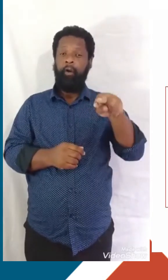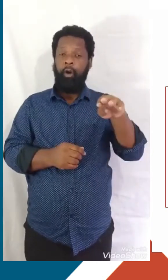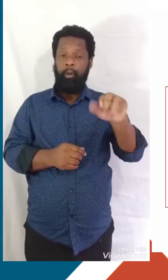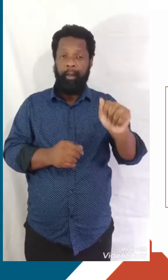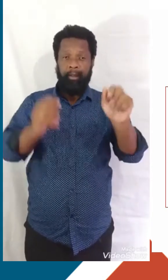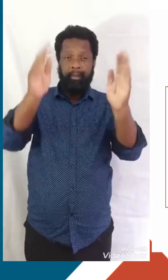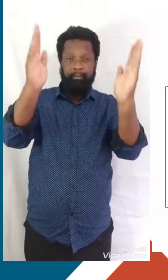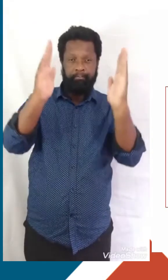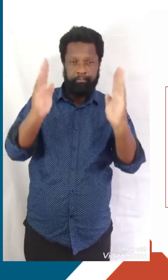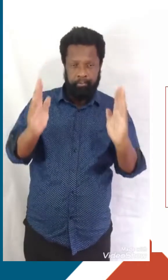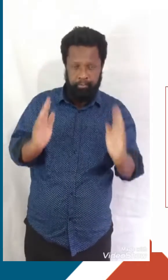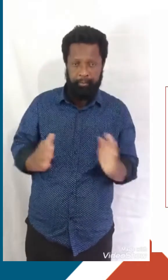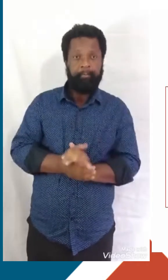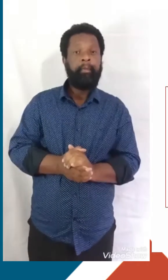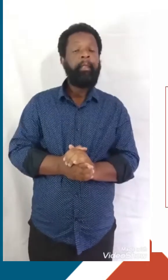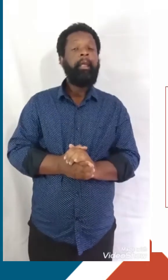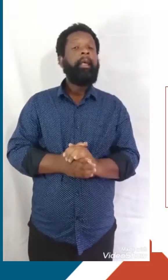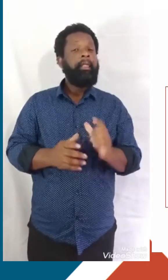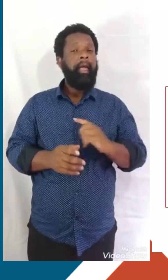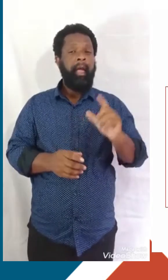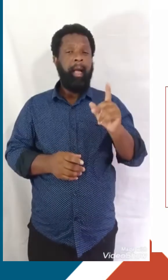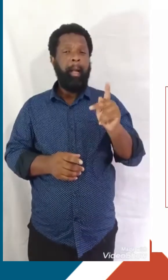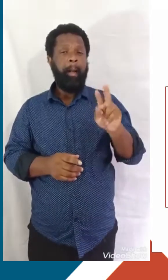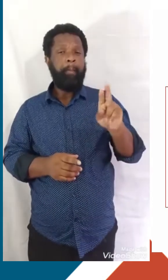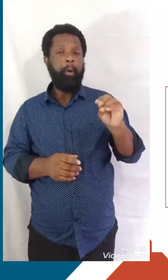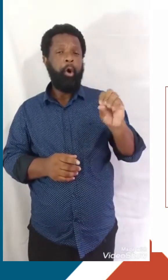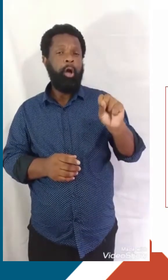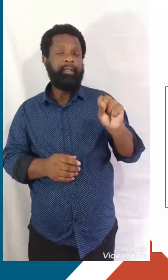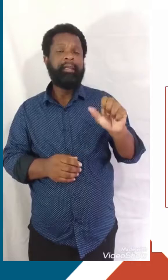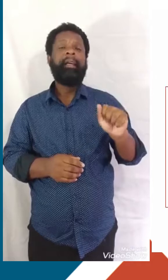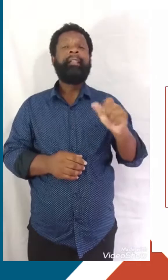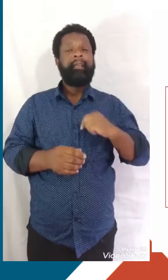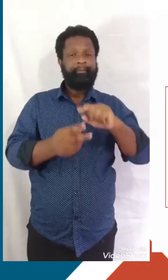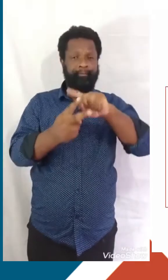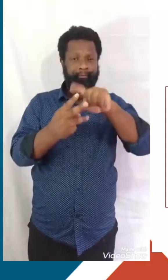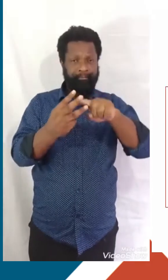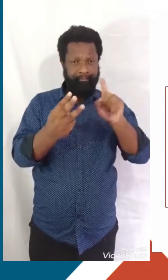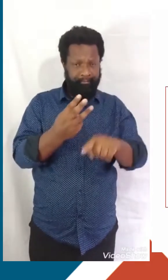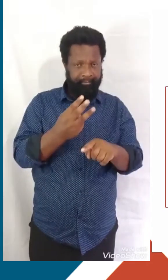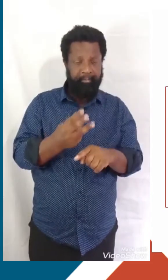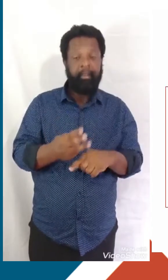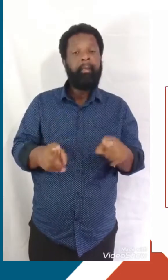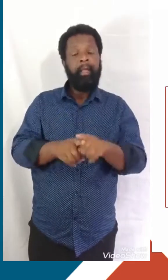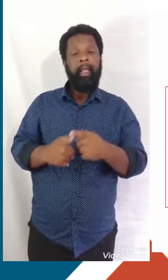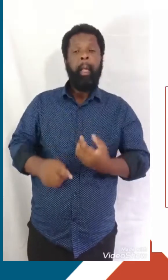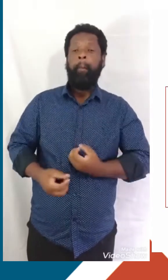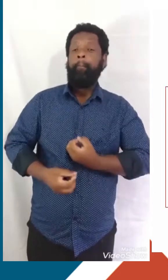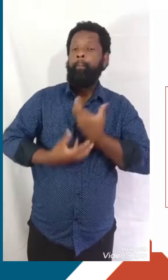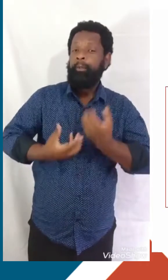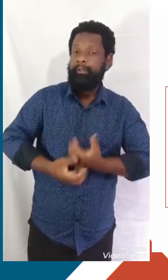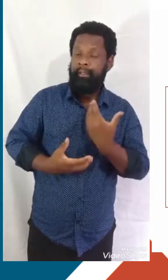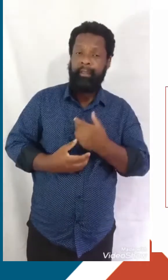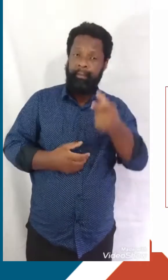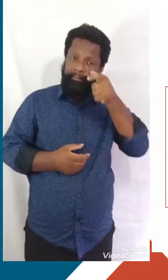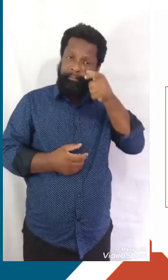prosa regionalista, prosa urbana e a prosa intimista. E na poesia há um interesse